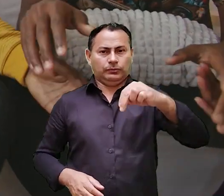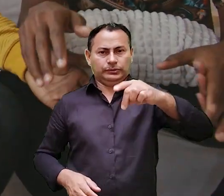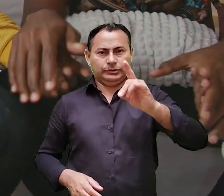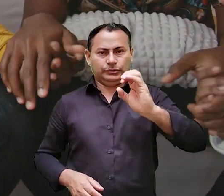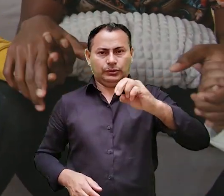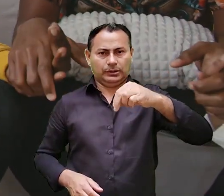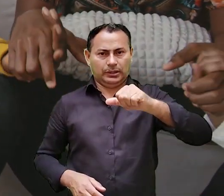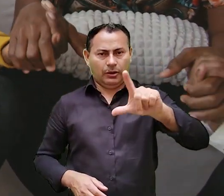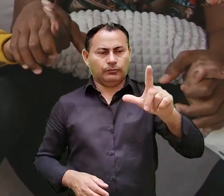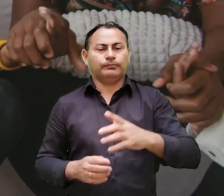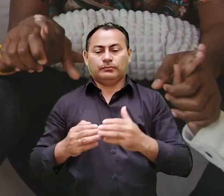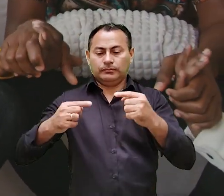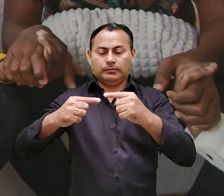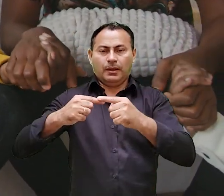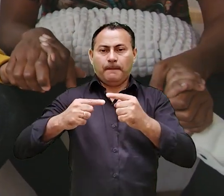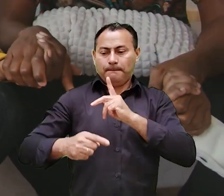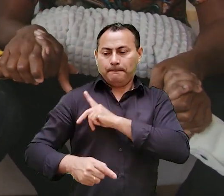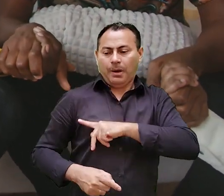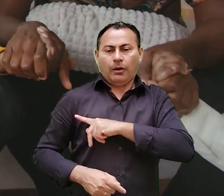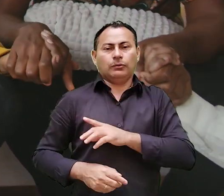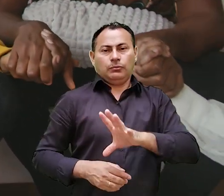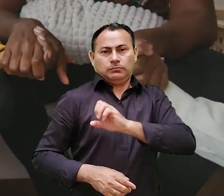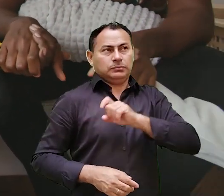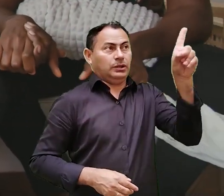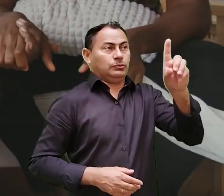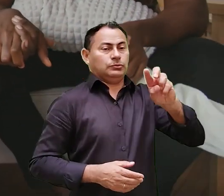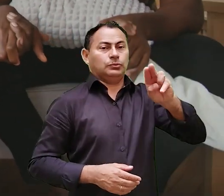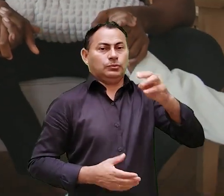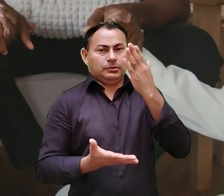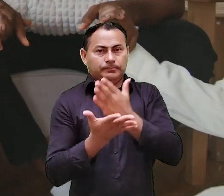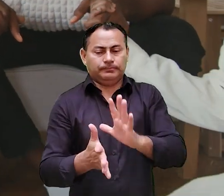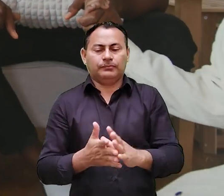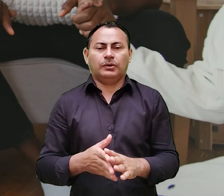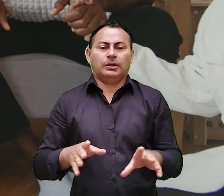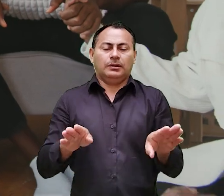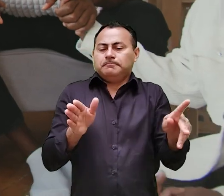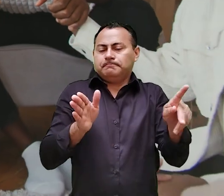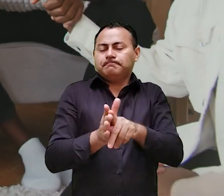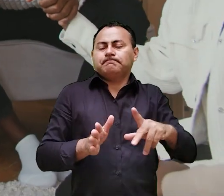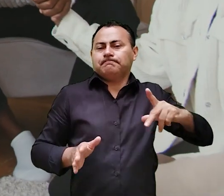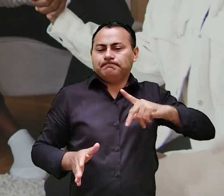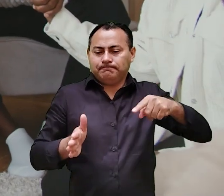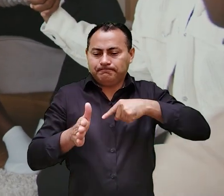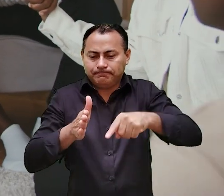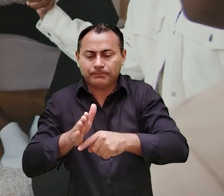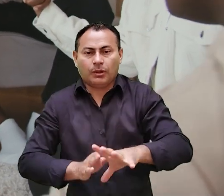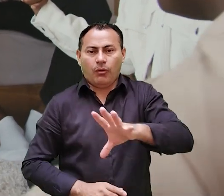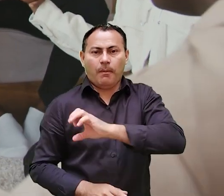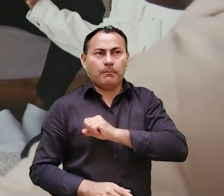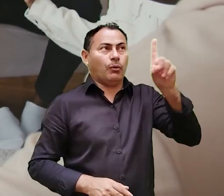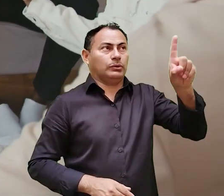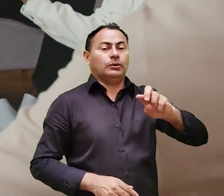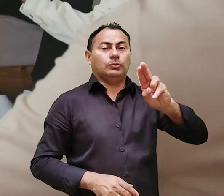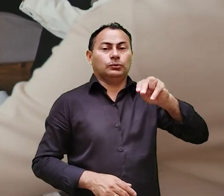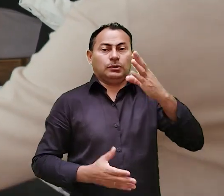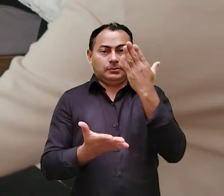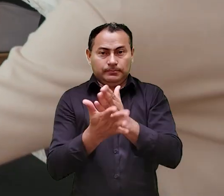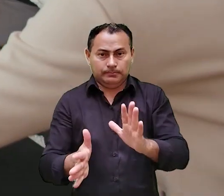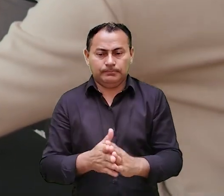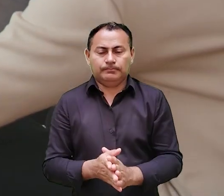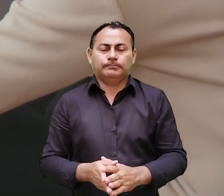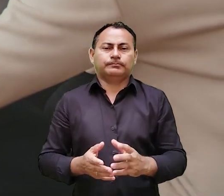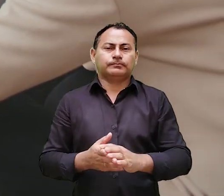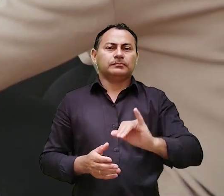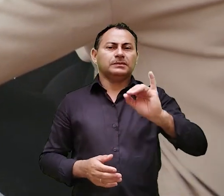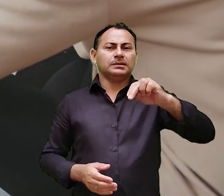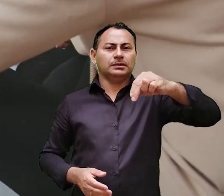com Paulo, o amor de Deus é indestrutível porque é incondicional. O amor de Deus é